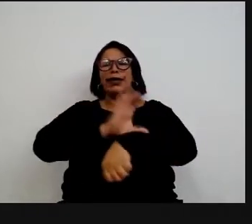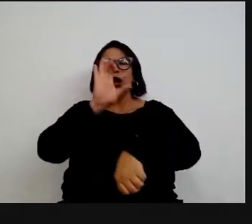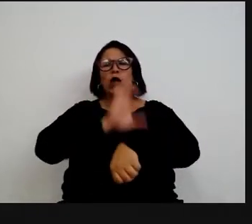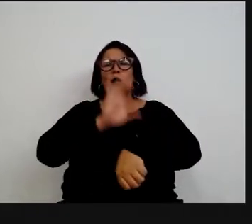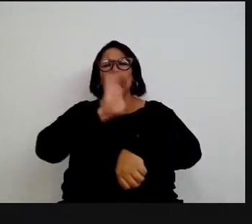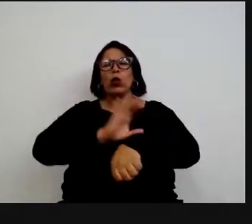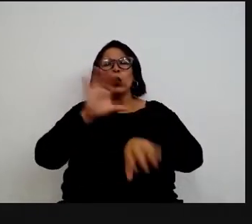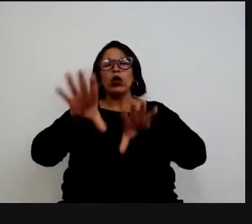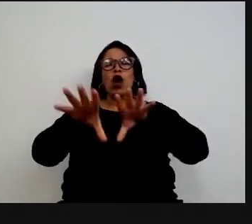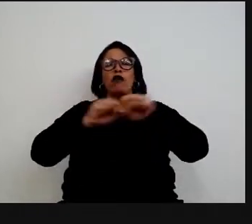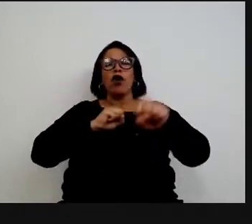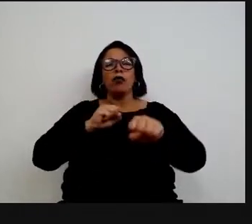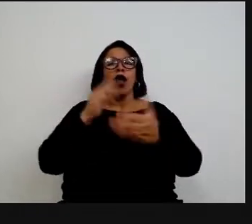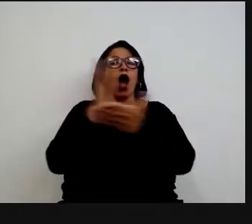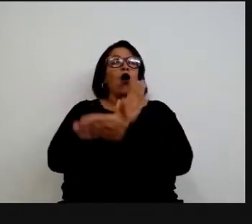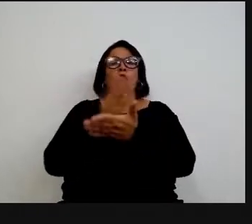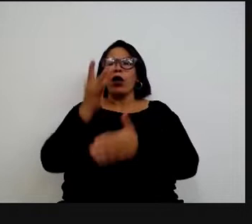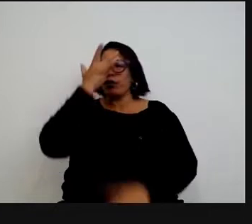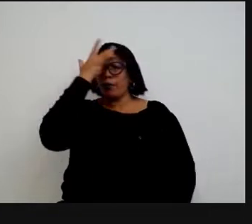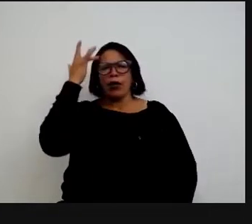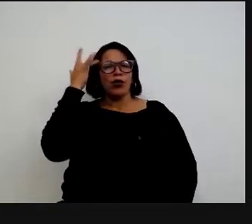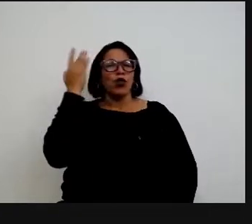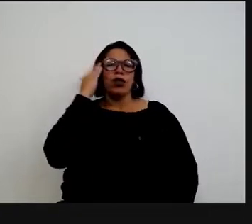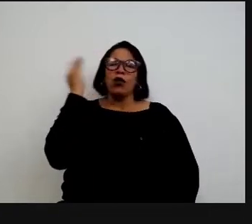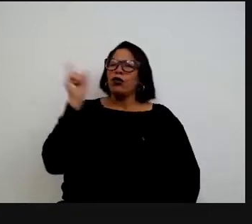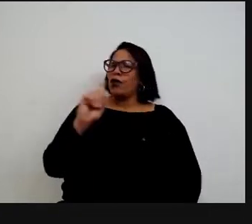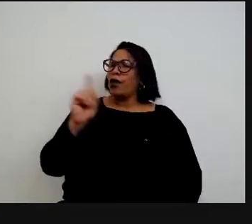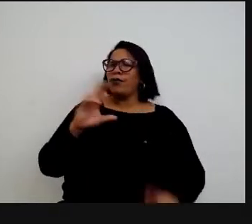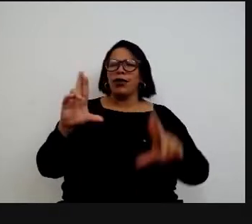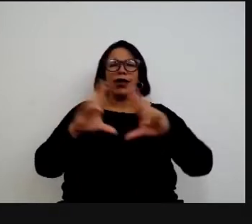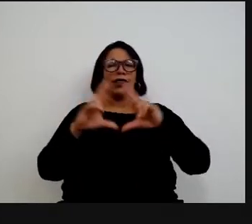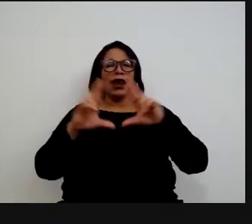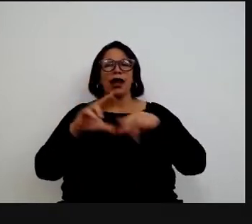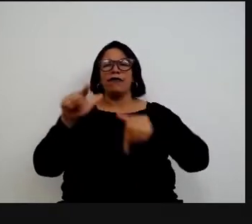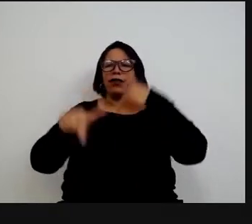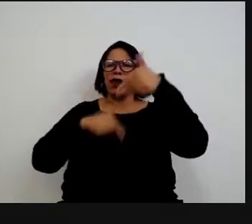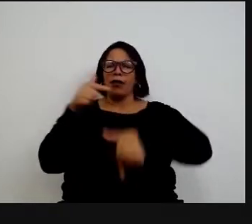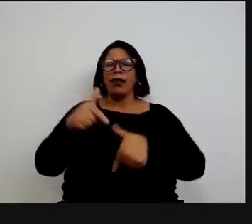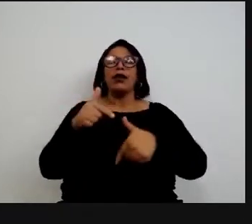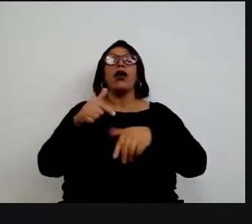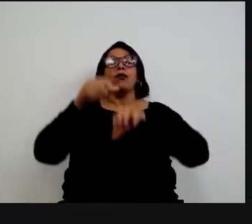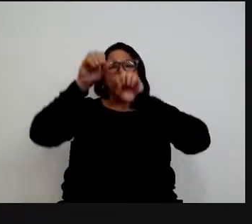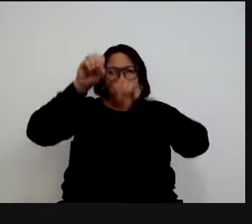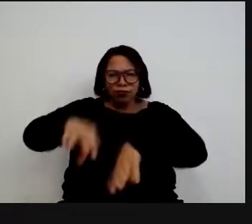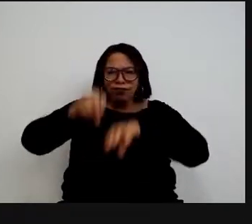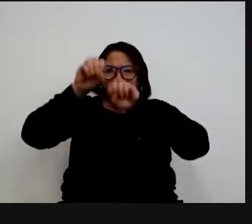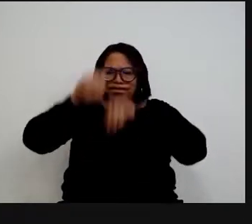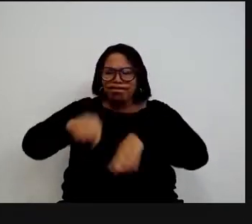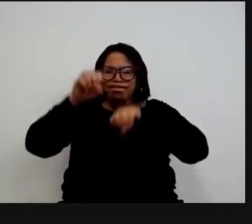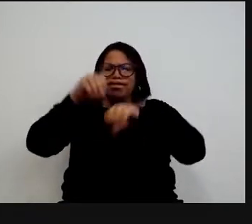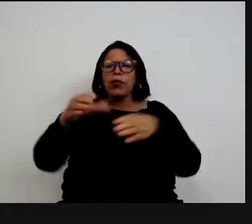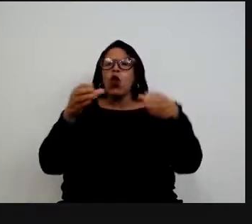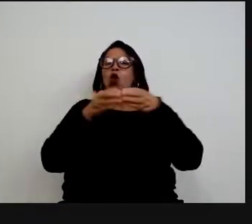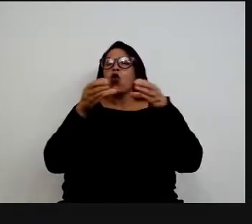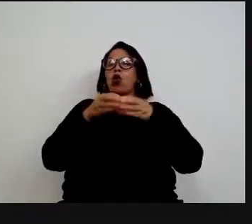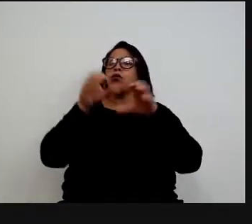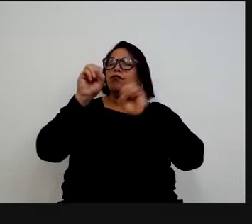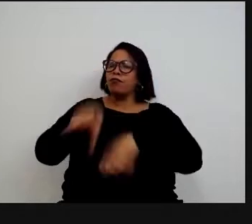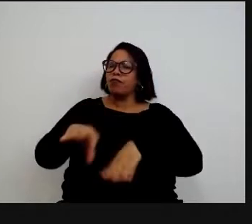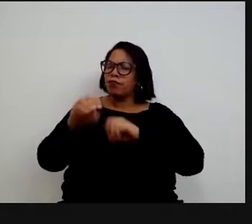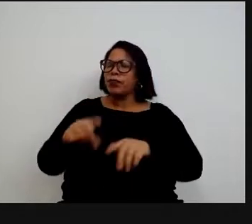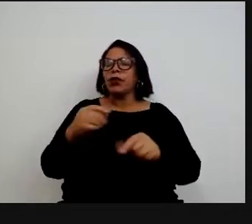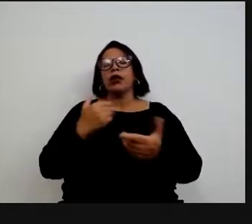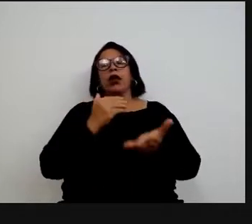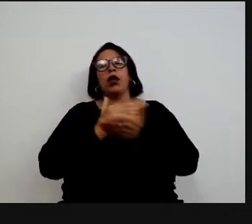equipe. Pessoas que não sabiam trabalhar com arquivos compartilhados. Então, nós intensificamos o trabalho com essas pessoas